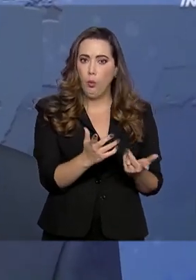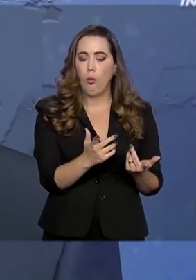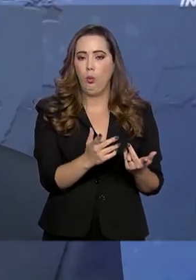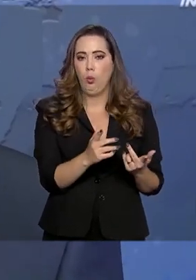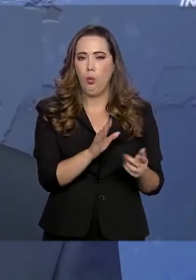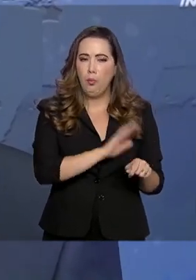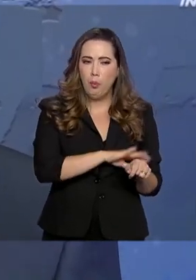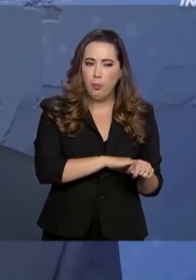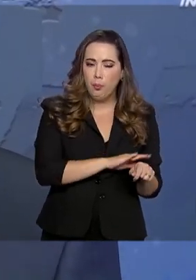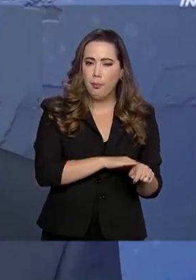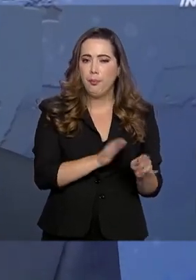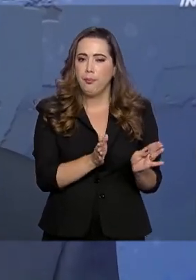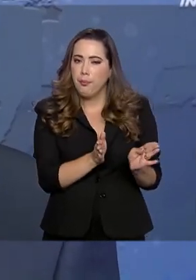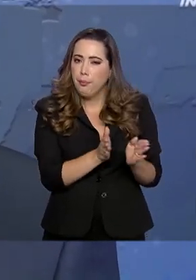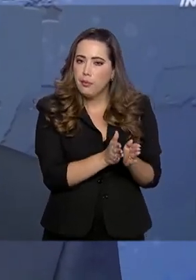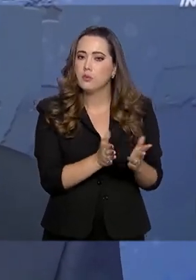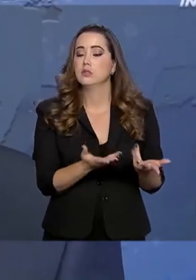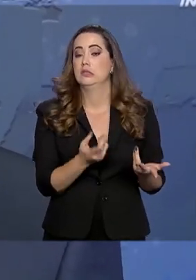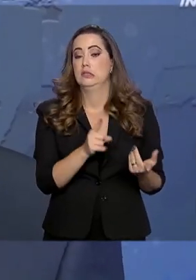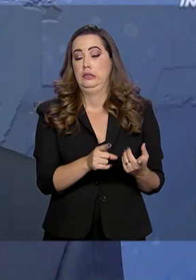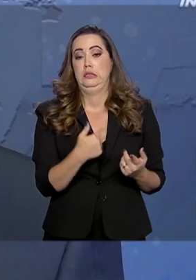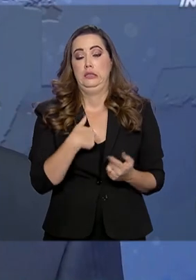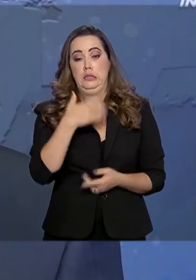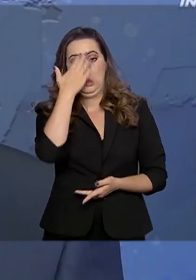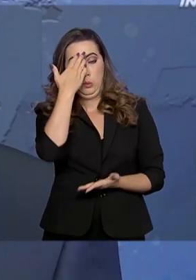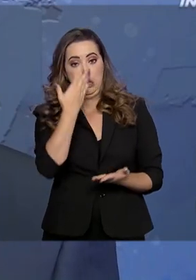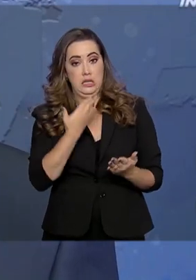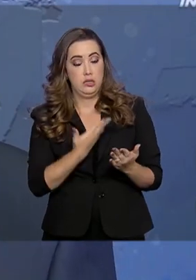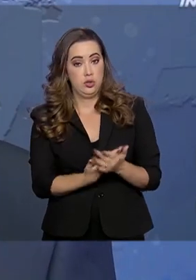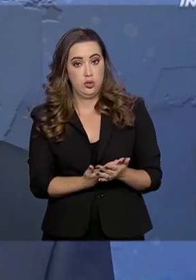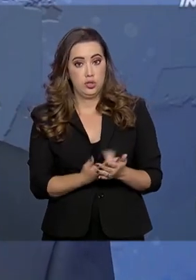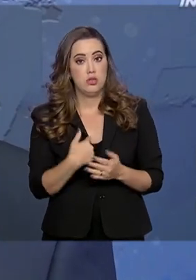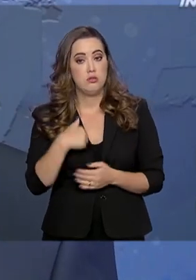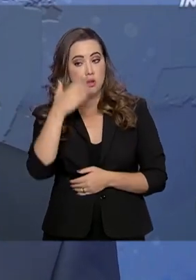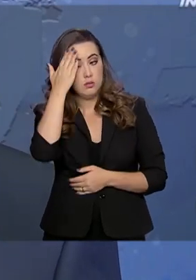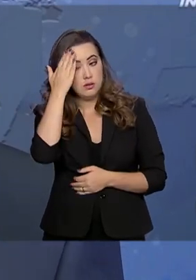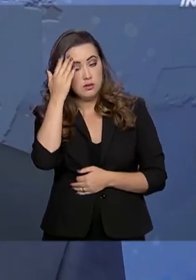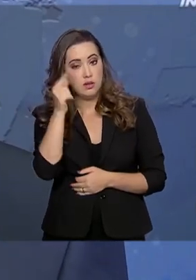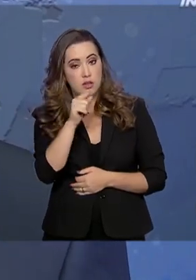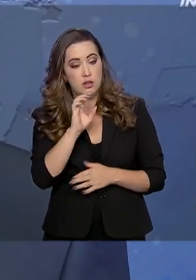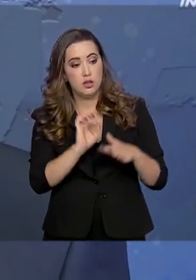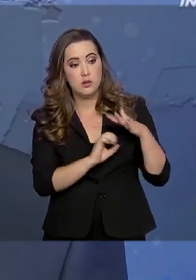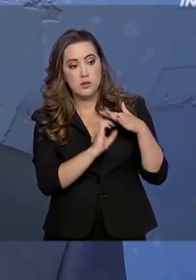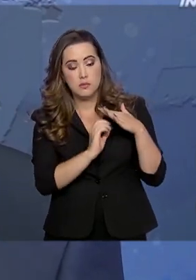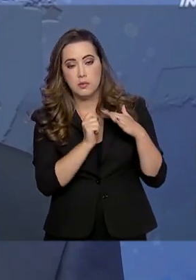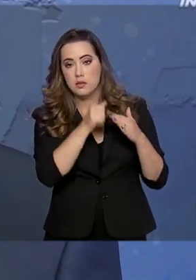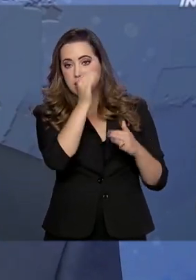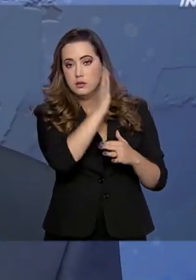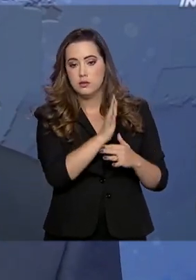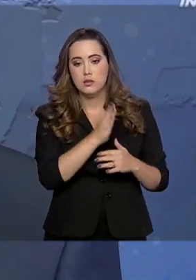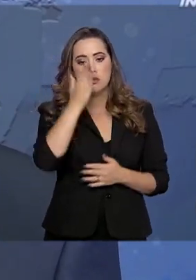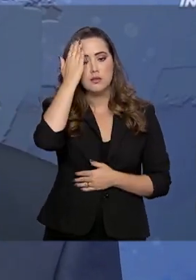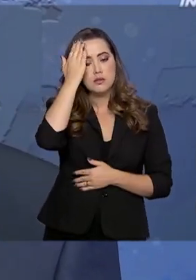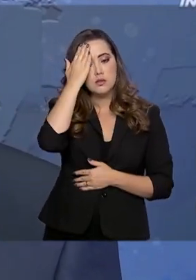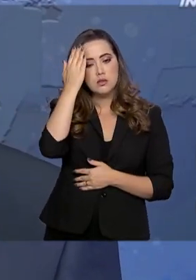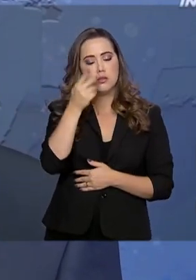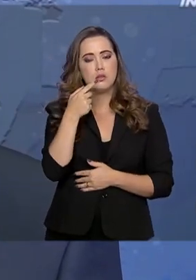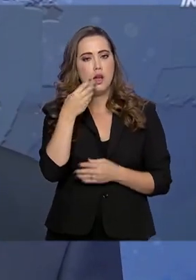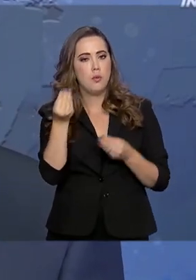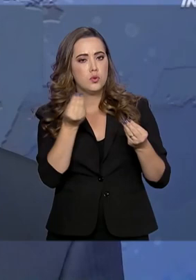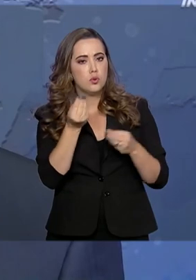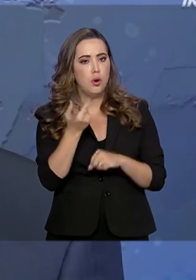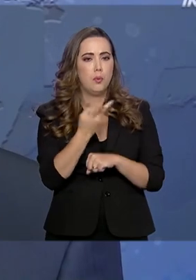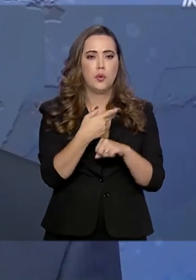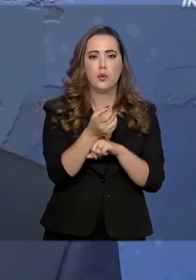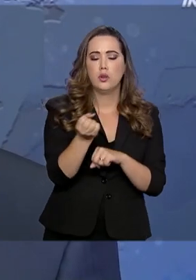é uma coisa transitória e ao mesmo tempo eu sei que os nossos produtores não é eles têm a noção de da